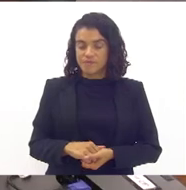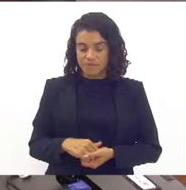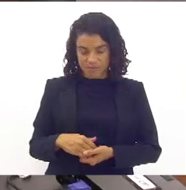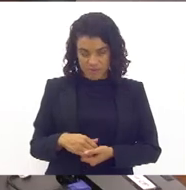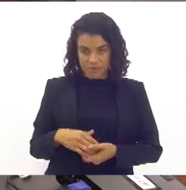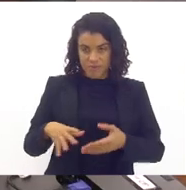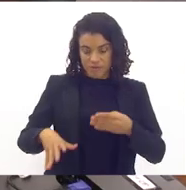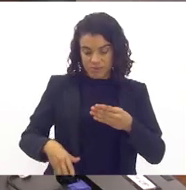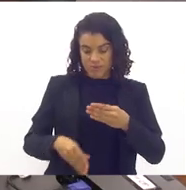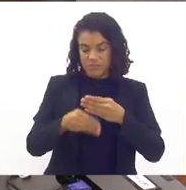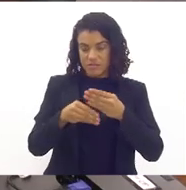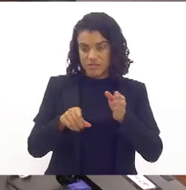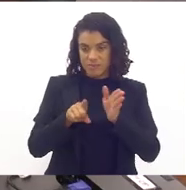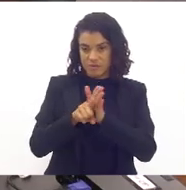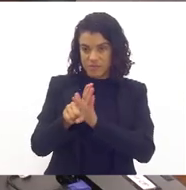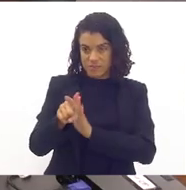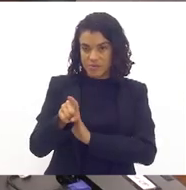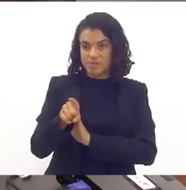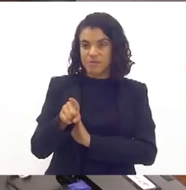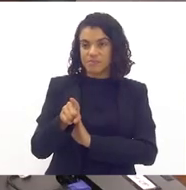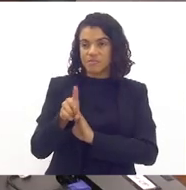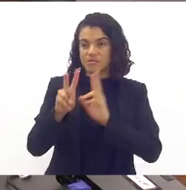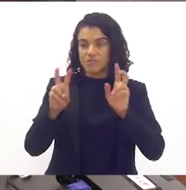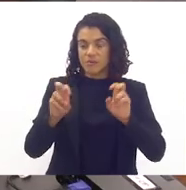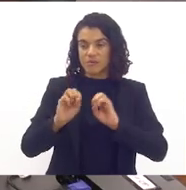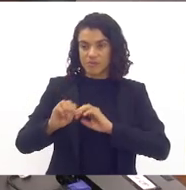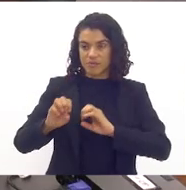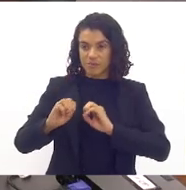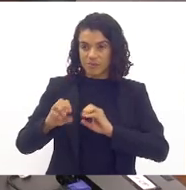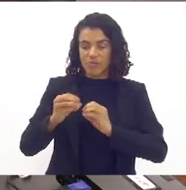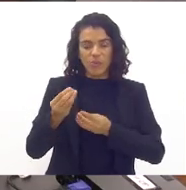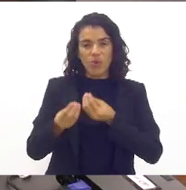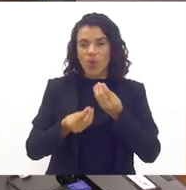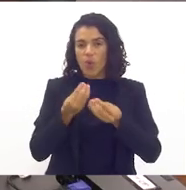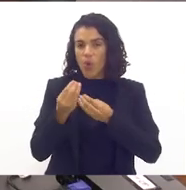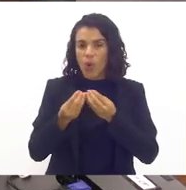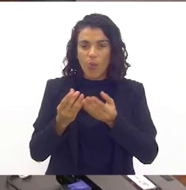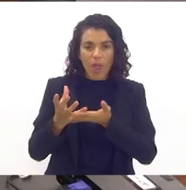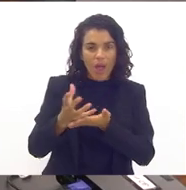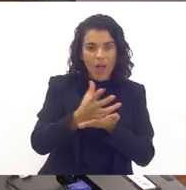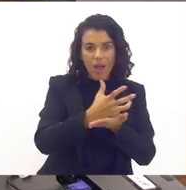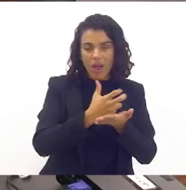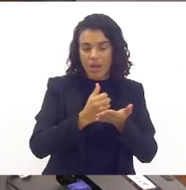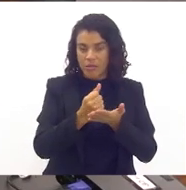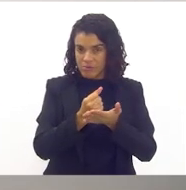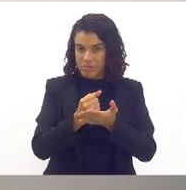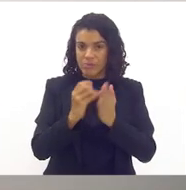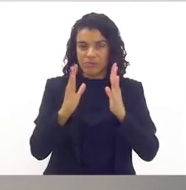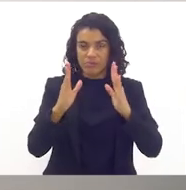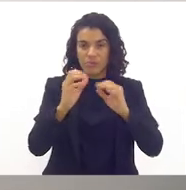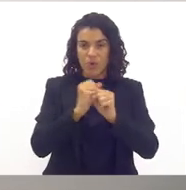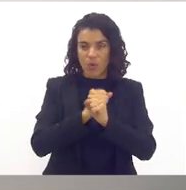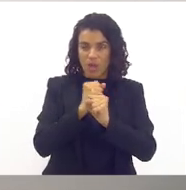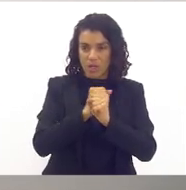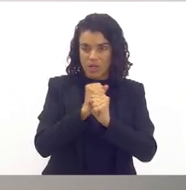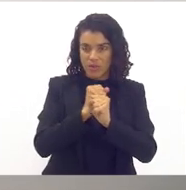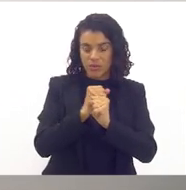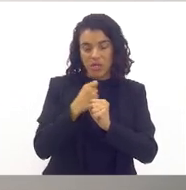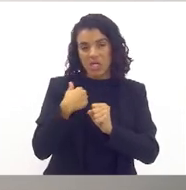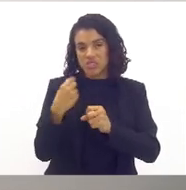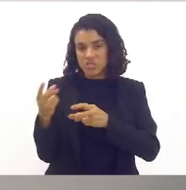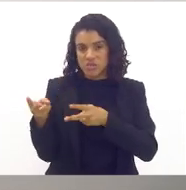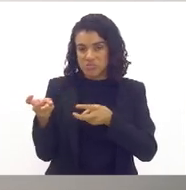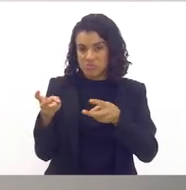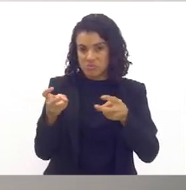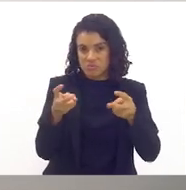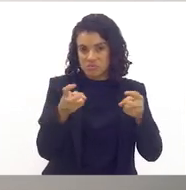complementando a pergunta do deputado da educação, como o índice apurado pela liquidação é anual, a gente, na educação, a gente observa